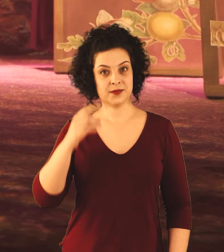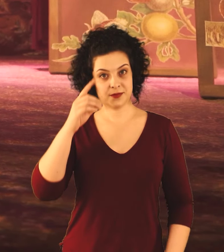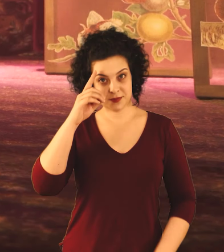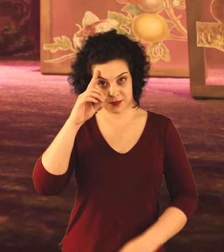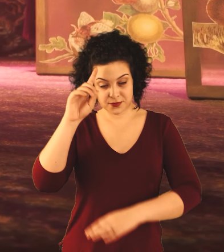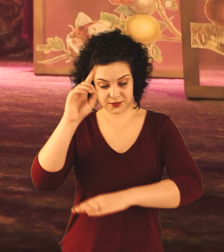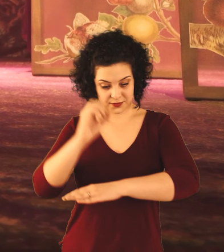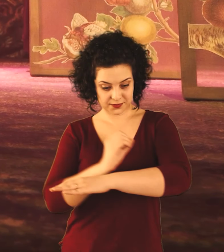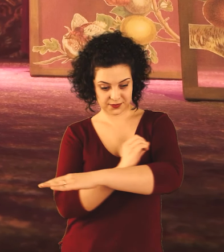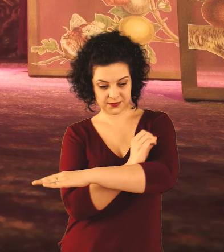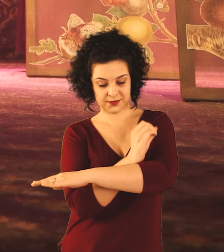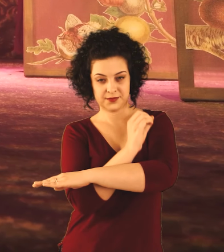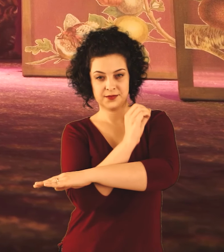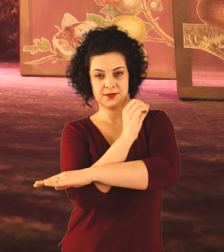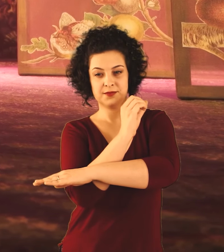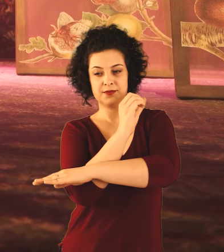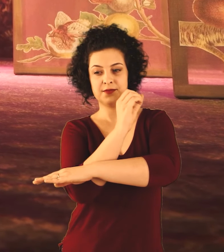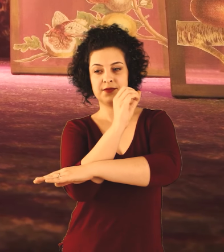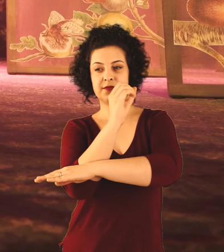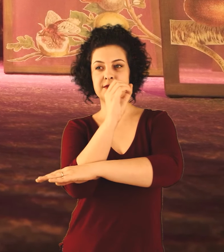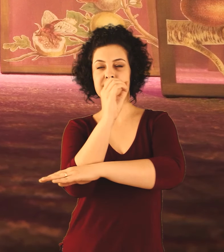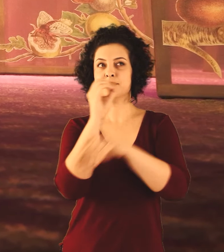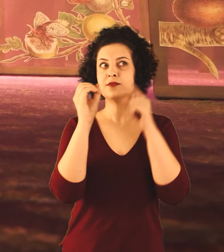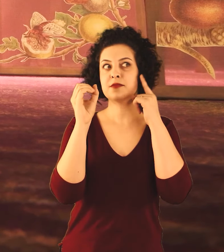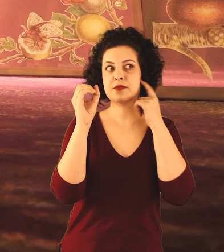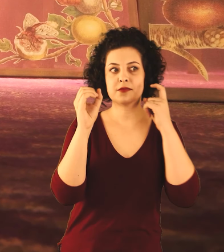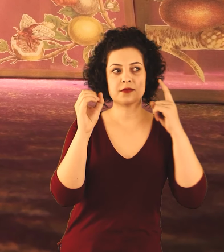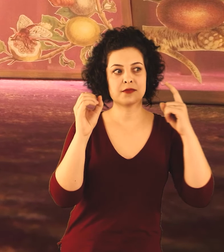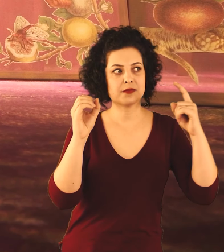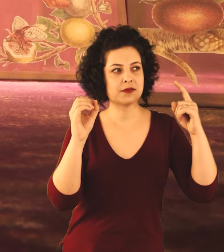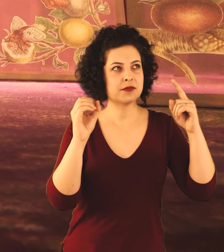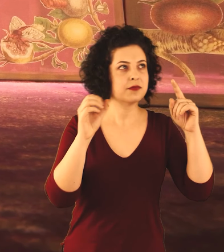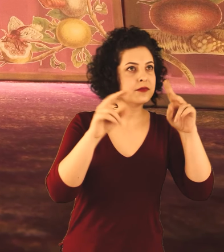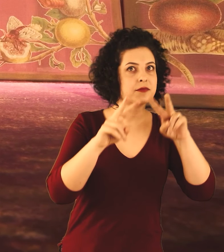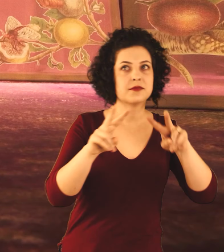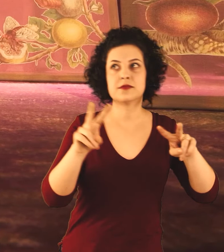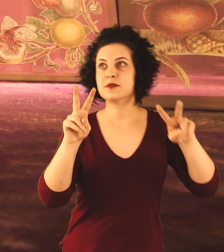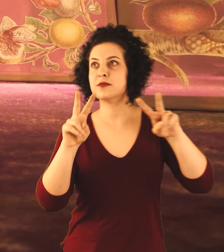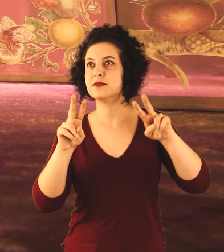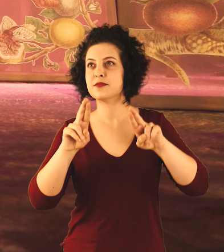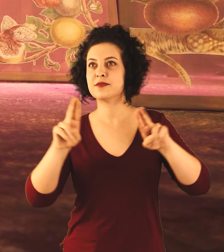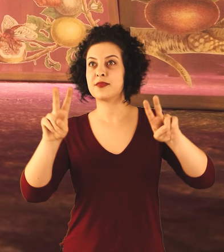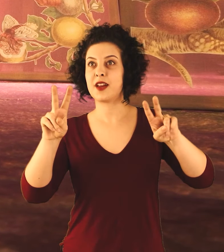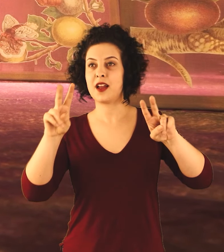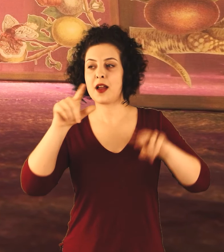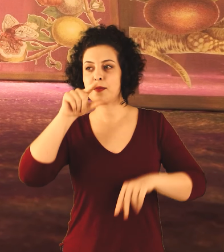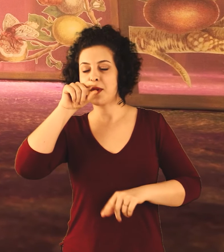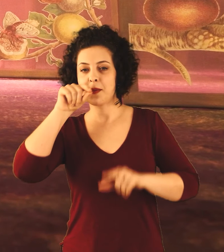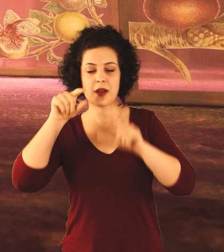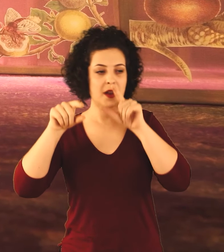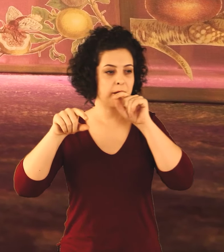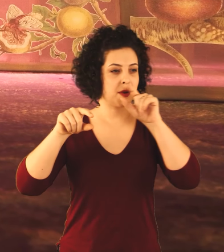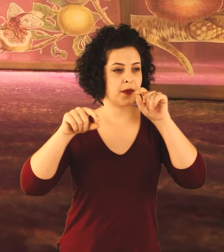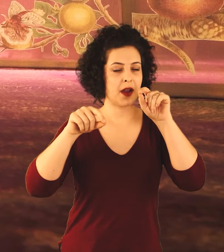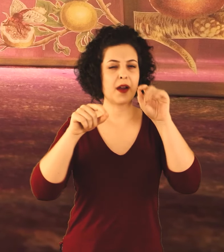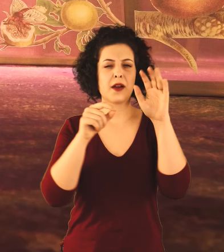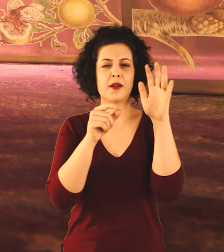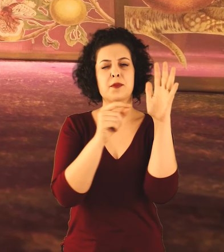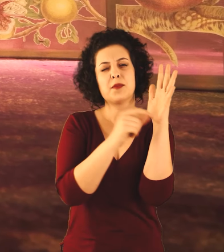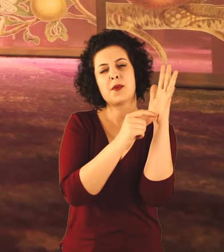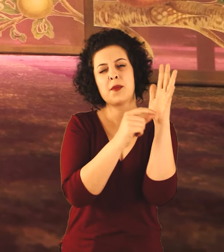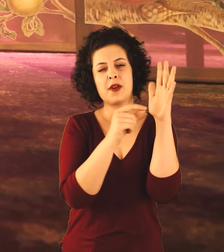amanhece. Os sons da manhã são diferentes. Os pássaros do dia avisam que é hora de